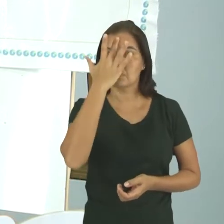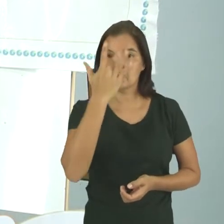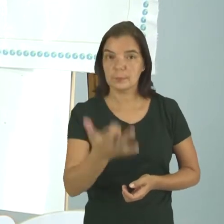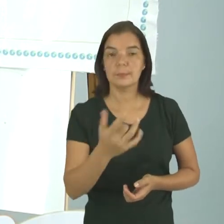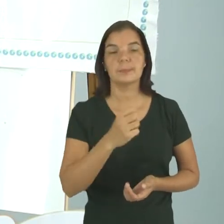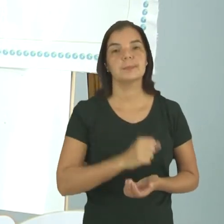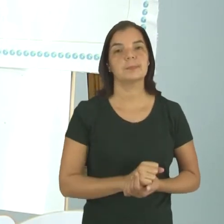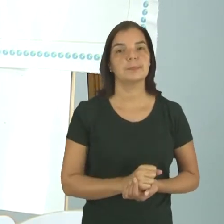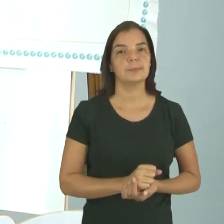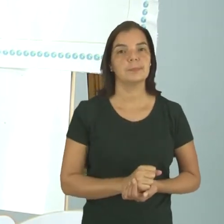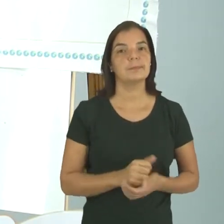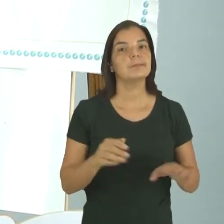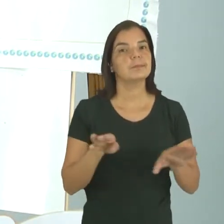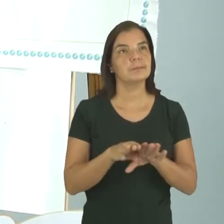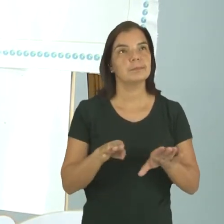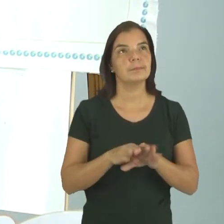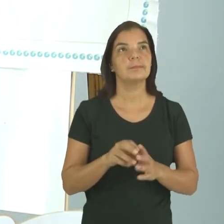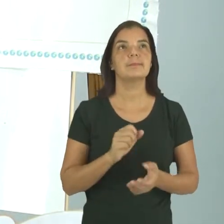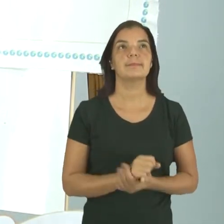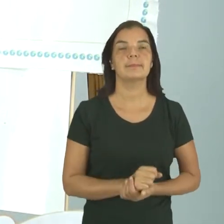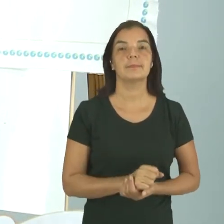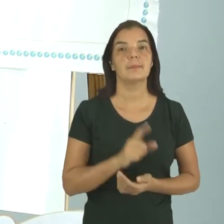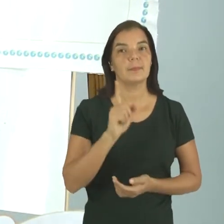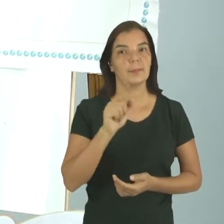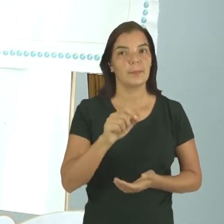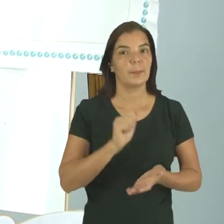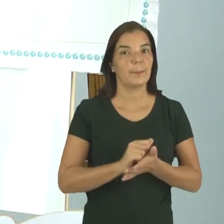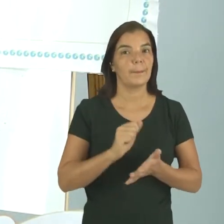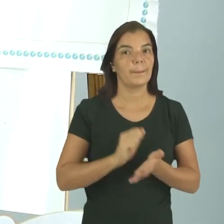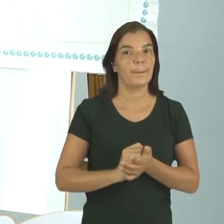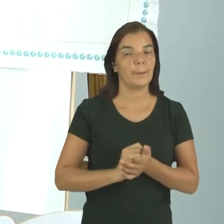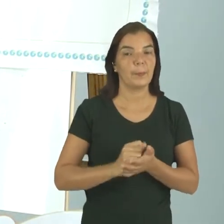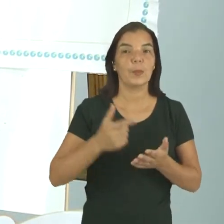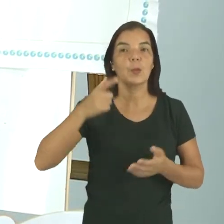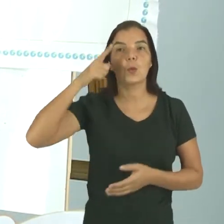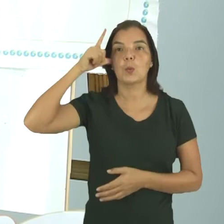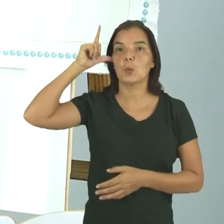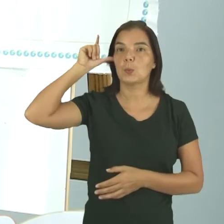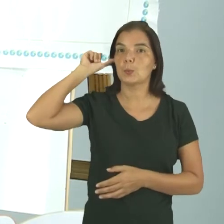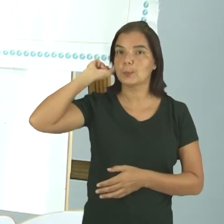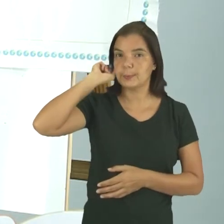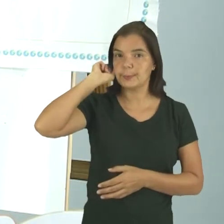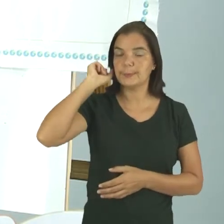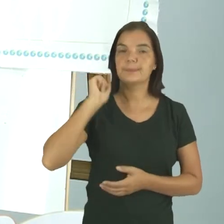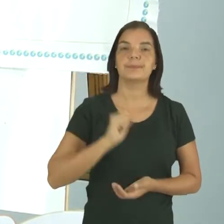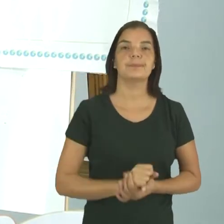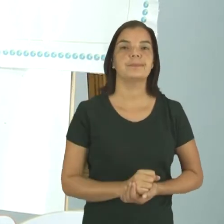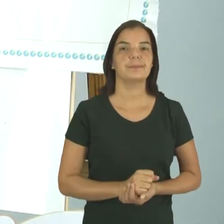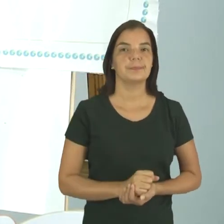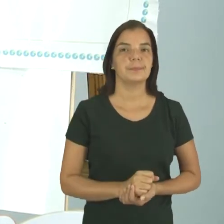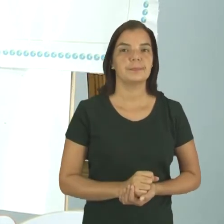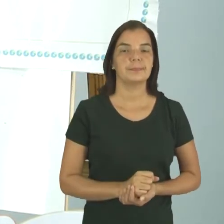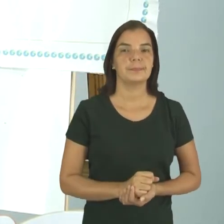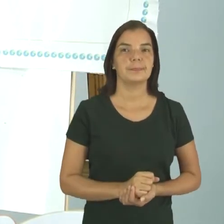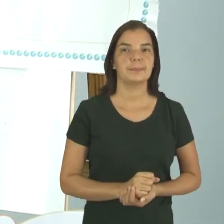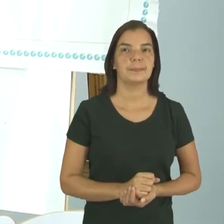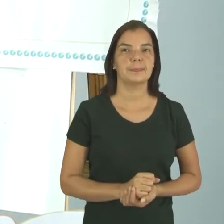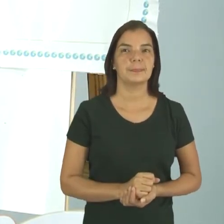amanhã. Então, isso aqui é a escrita do ontem. Vamos